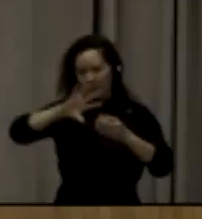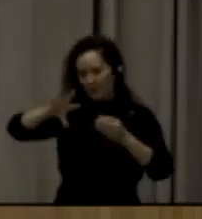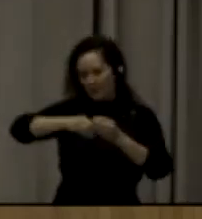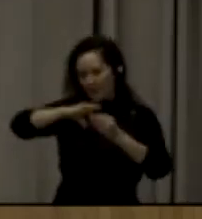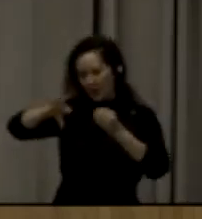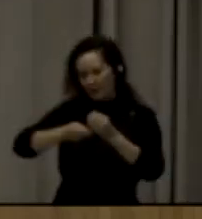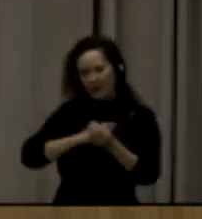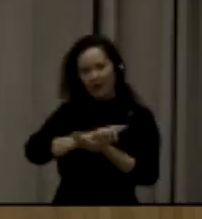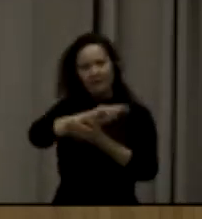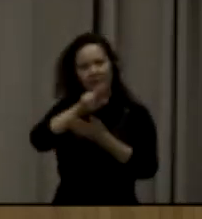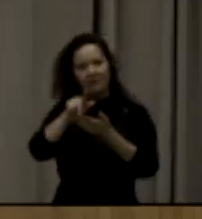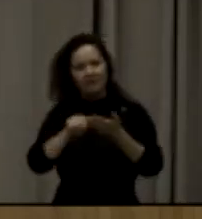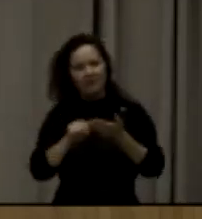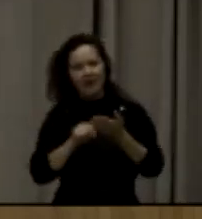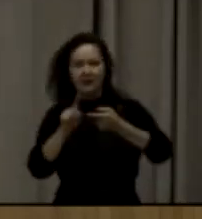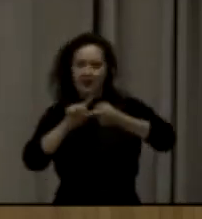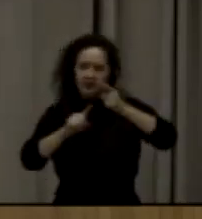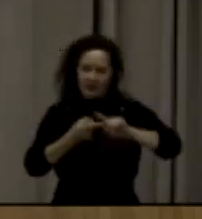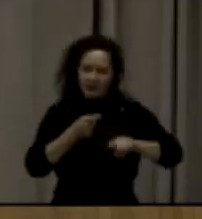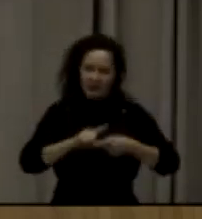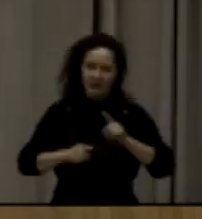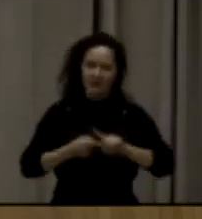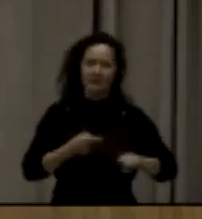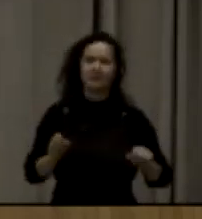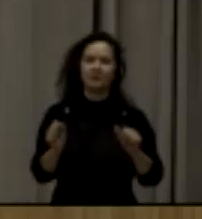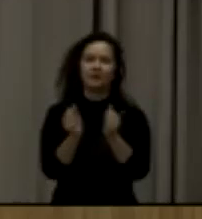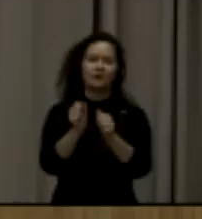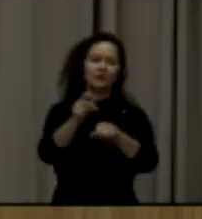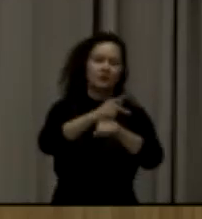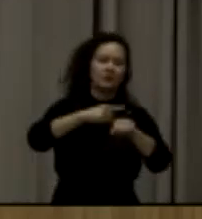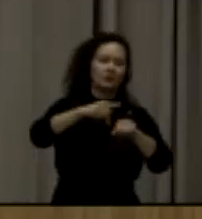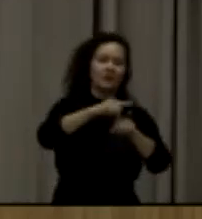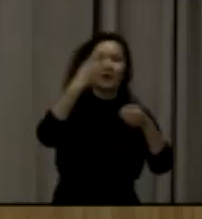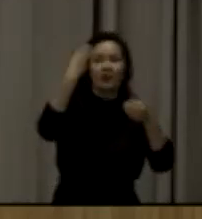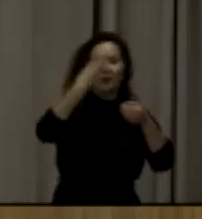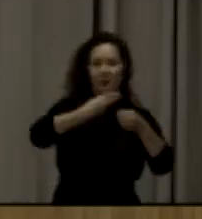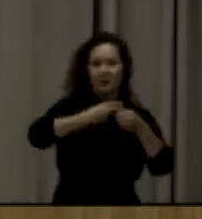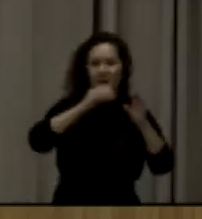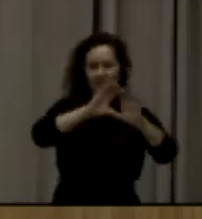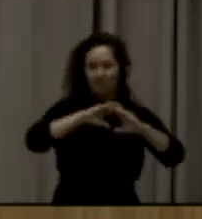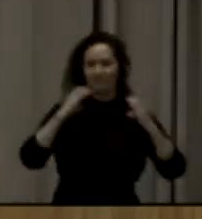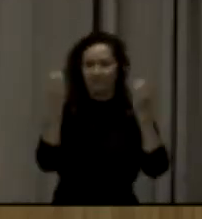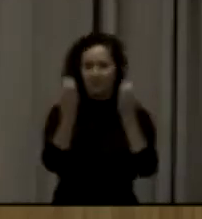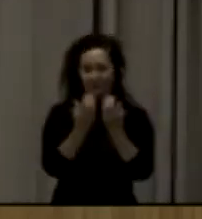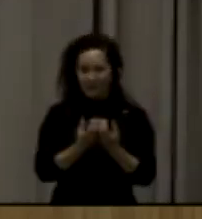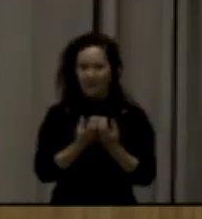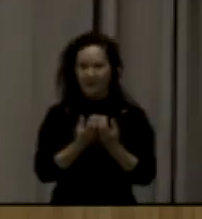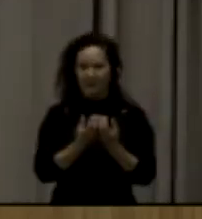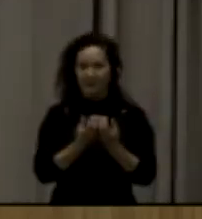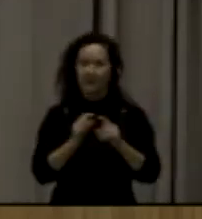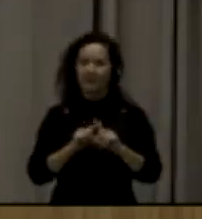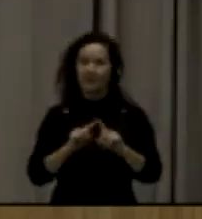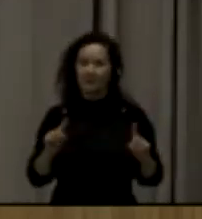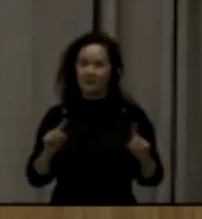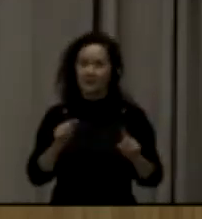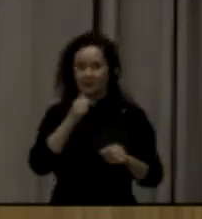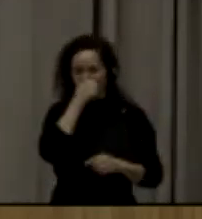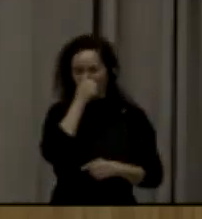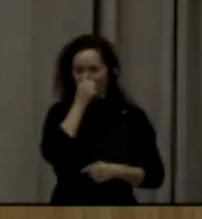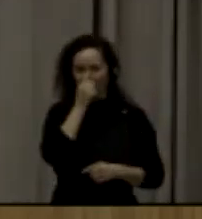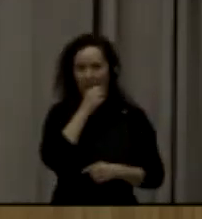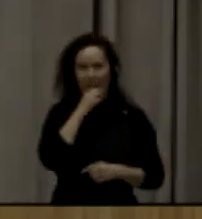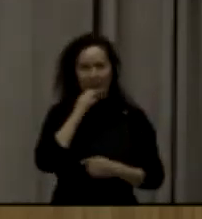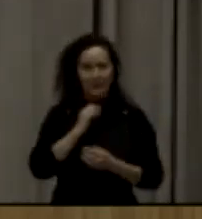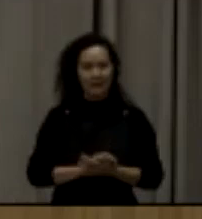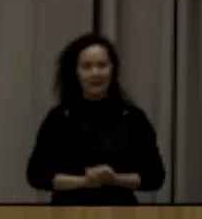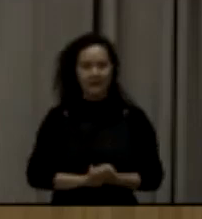determinada dimensão na articulação com os territórios e também com as comunidades. No entanto, esse